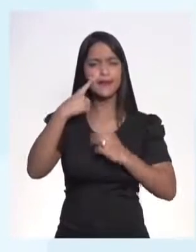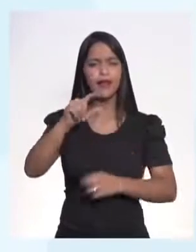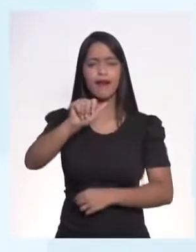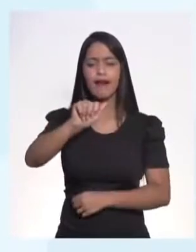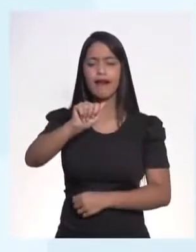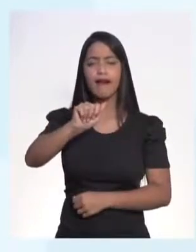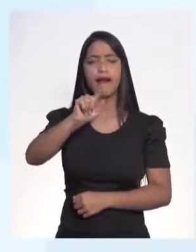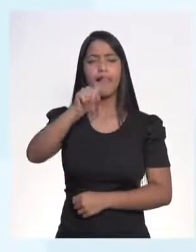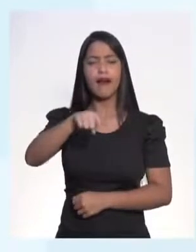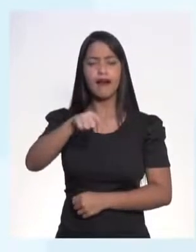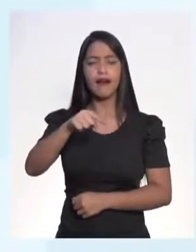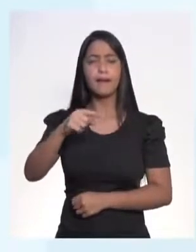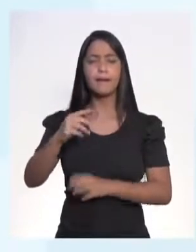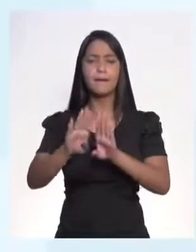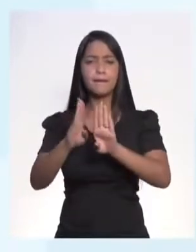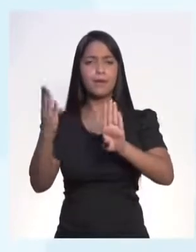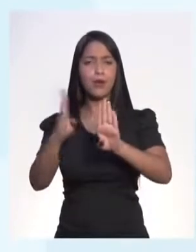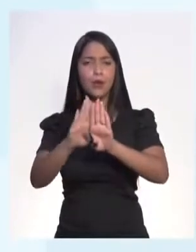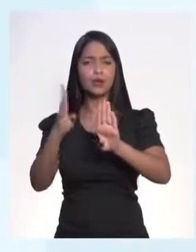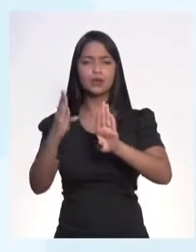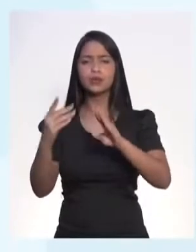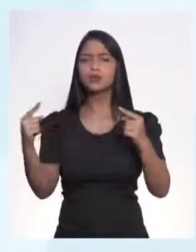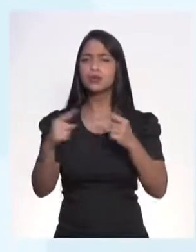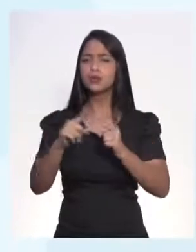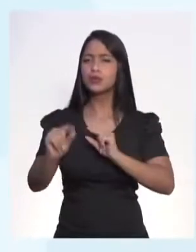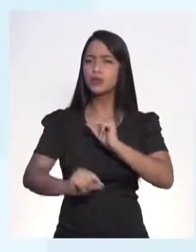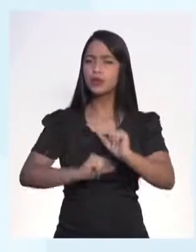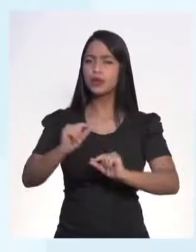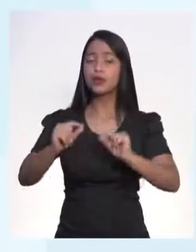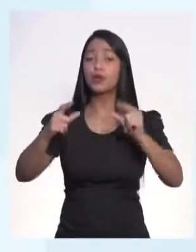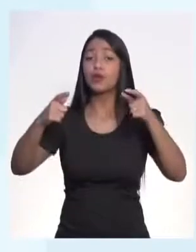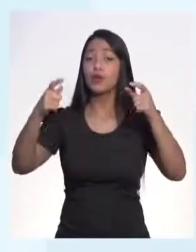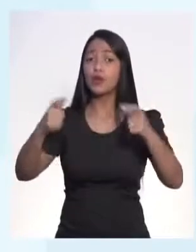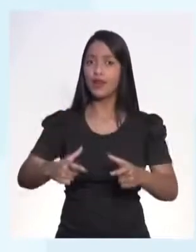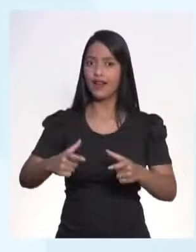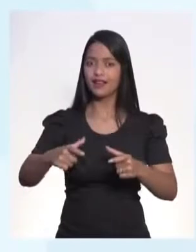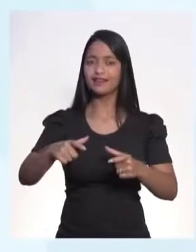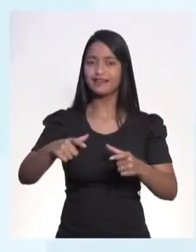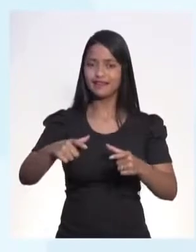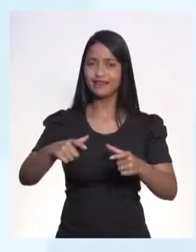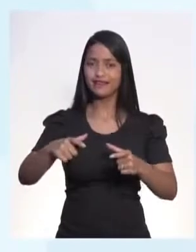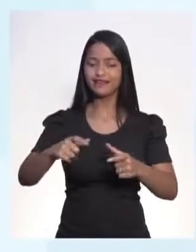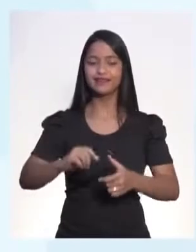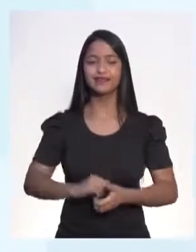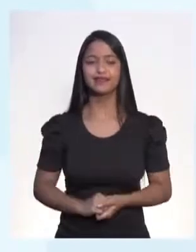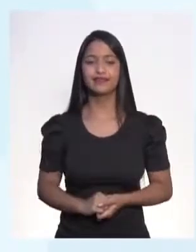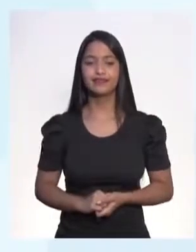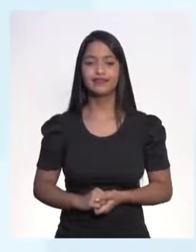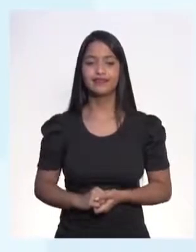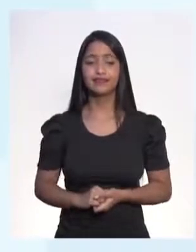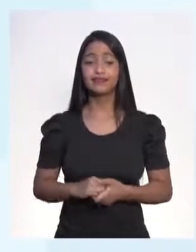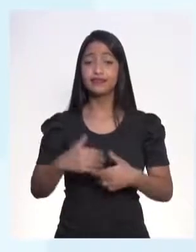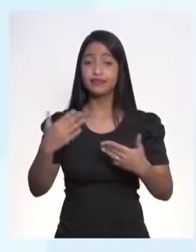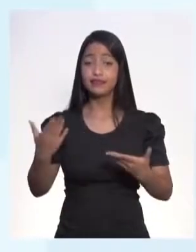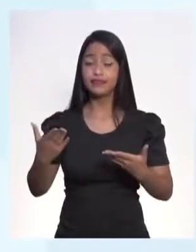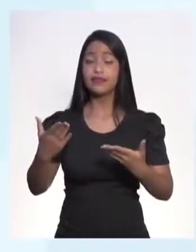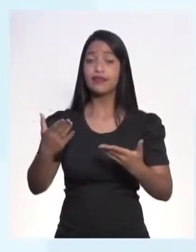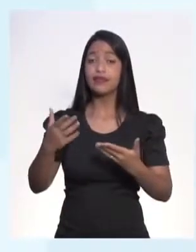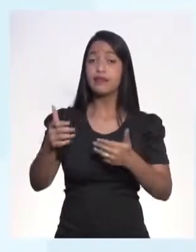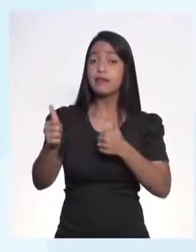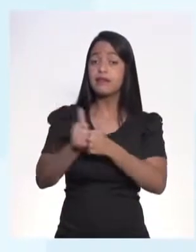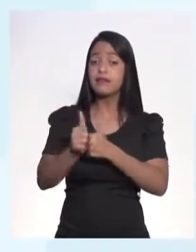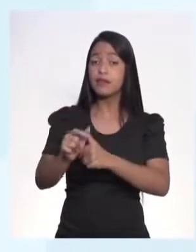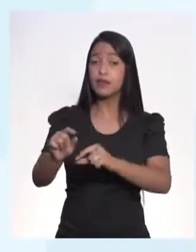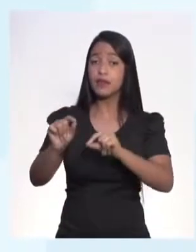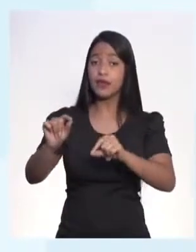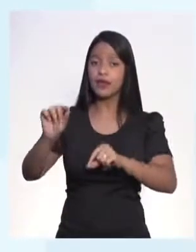porta não estou falando da porta mas sim de um lugar onde estavam ali à porta Quem estava o